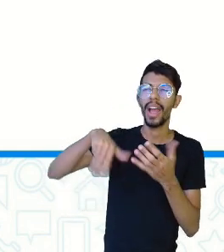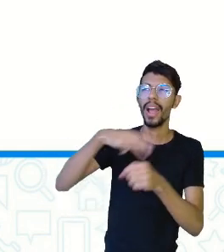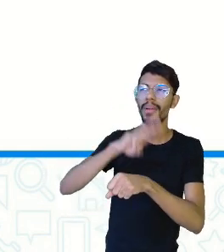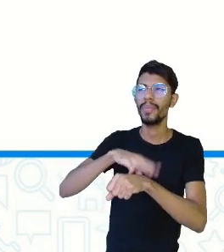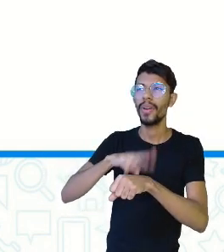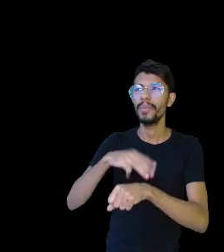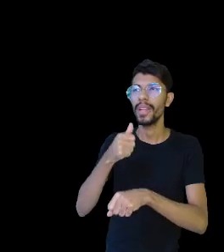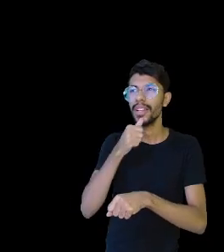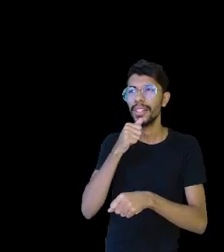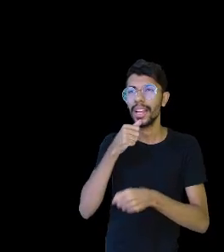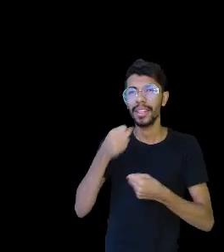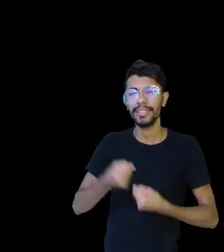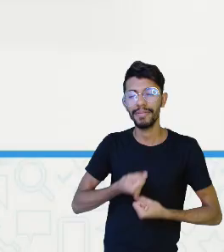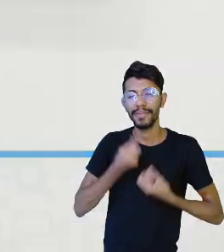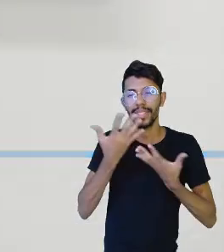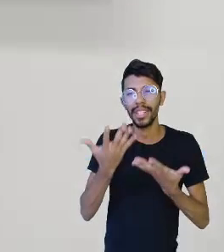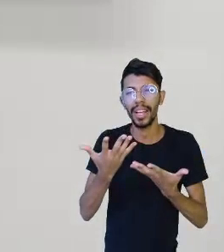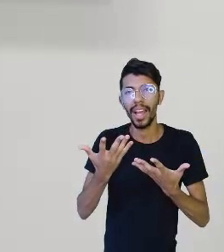se contar.